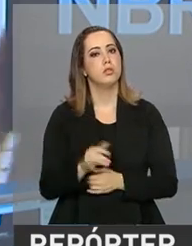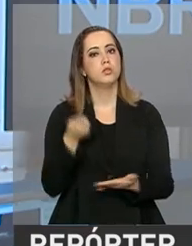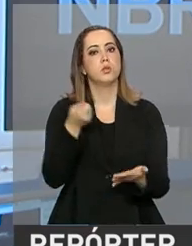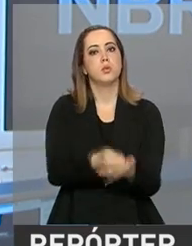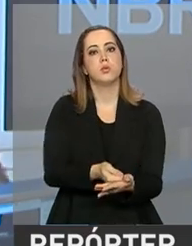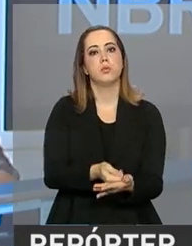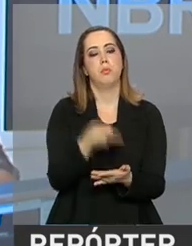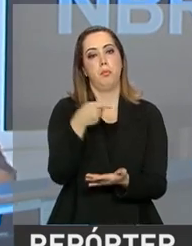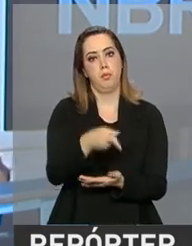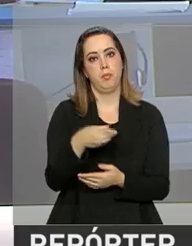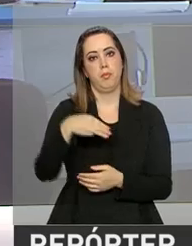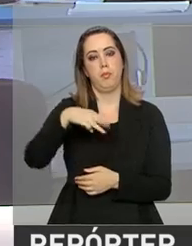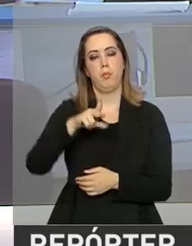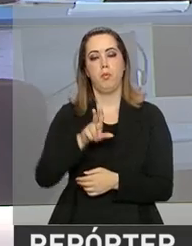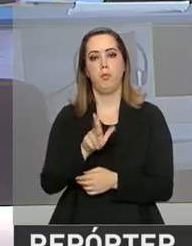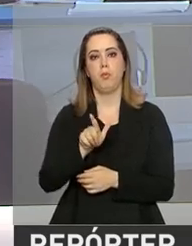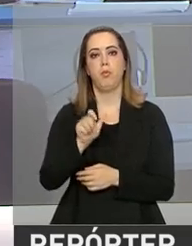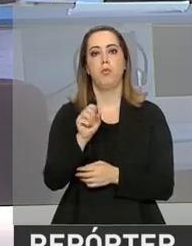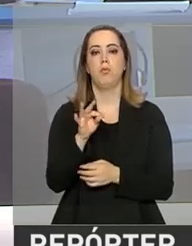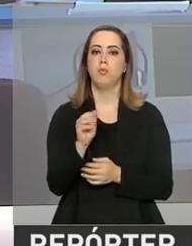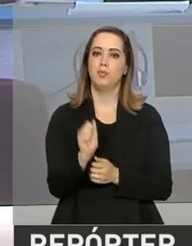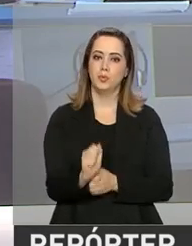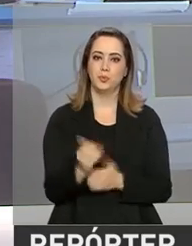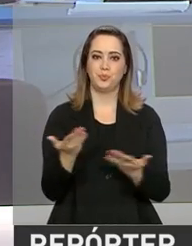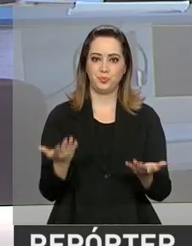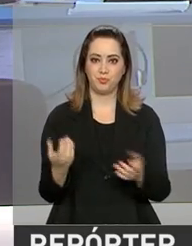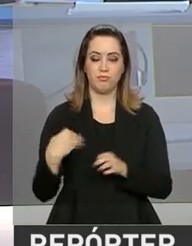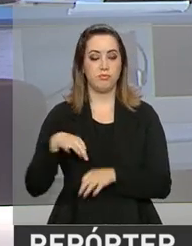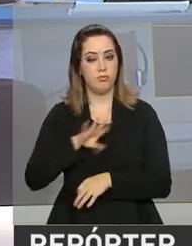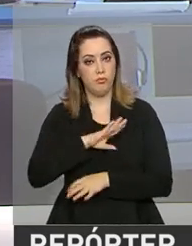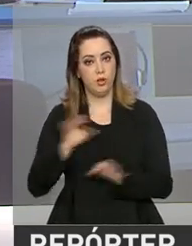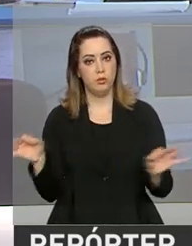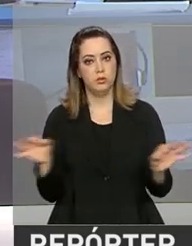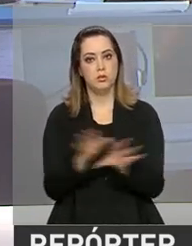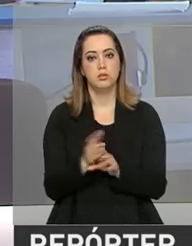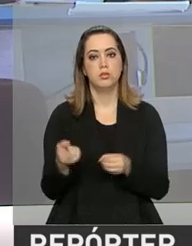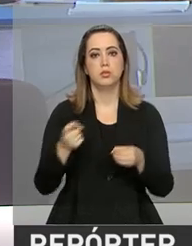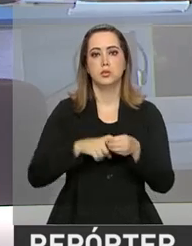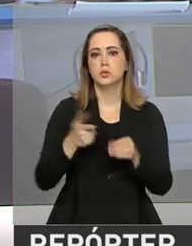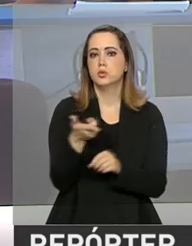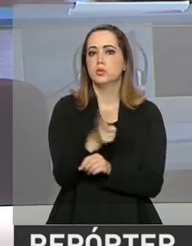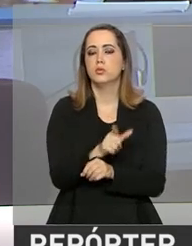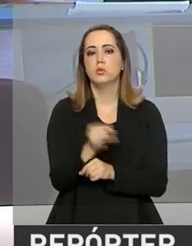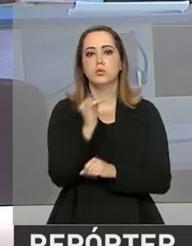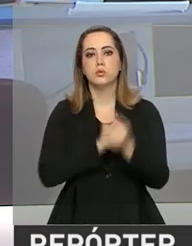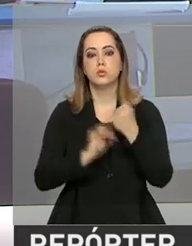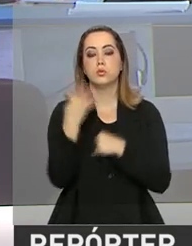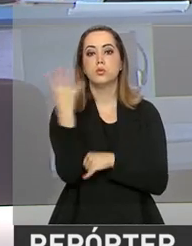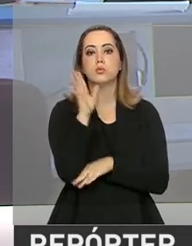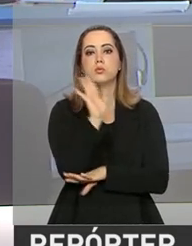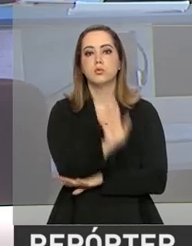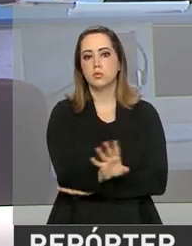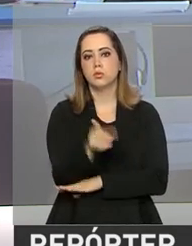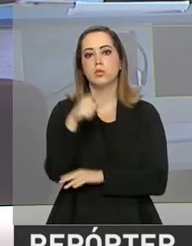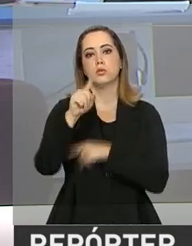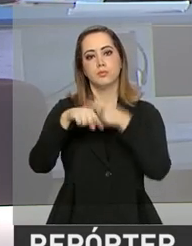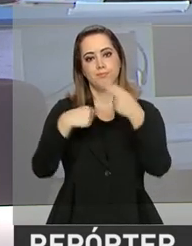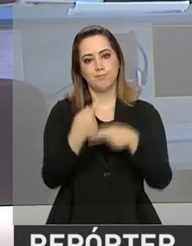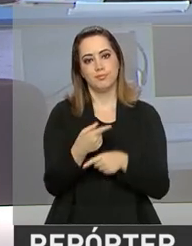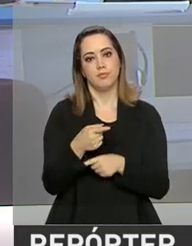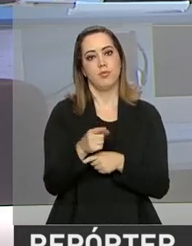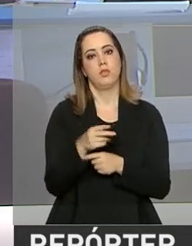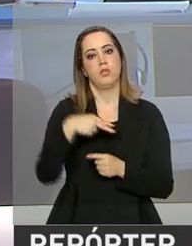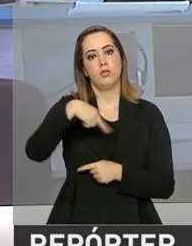de infrações e nós ficamos por aqui voltamos a qualquer momento com outras informações ou às 4 da tarde na